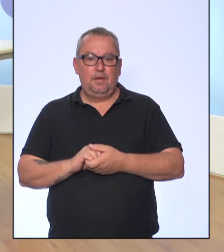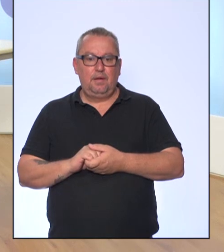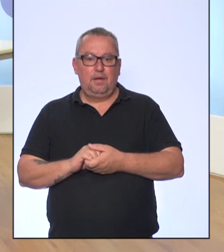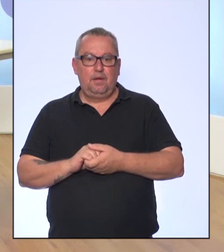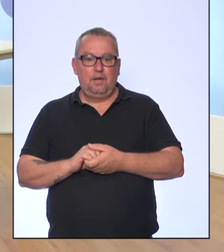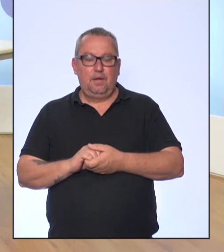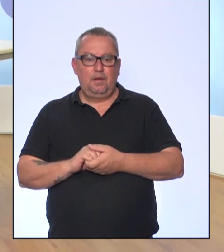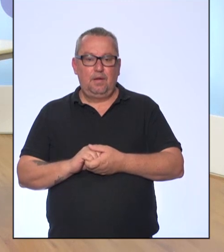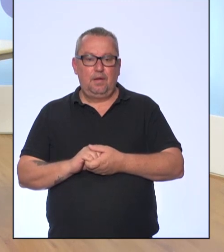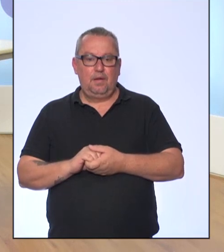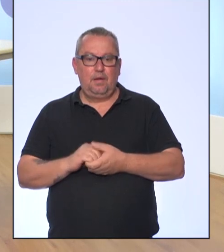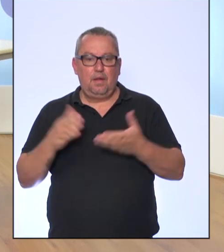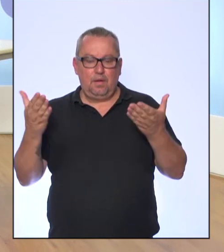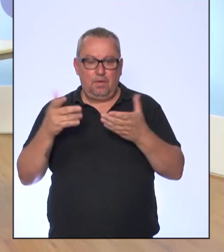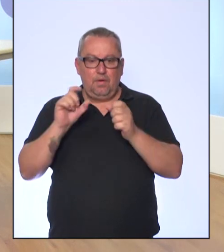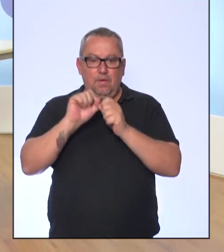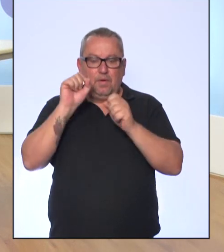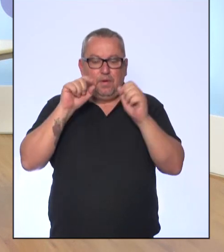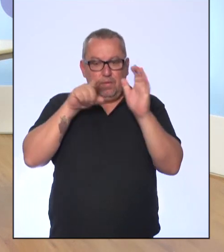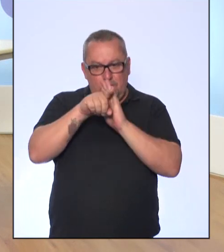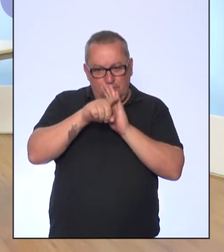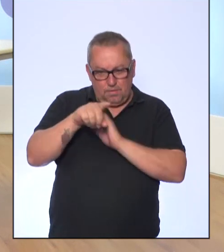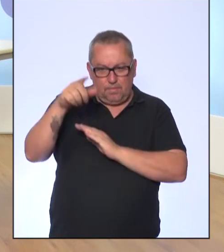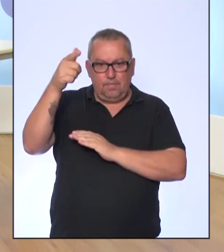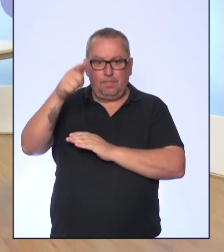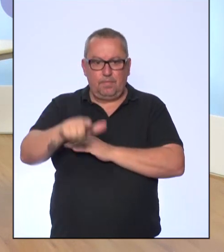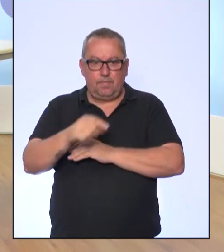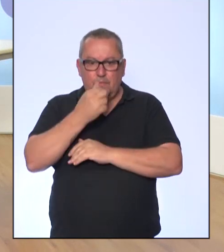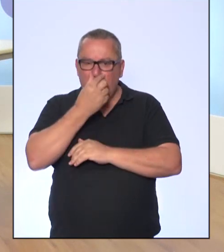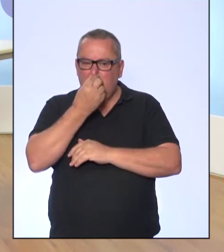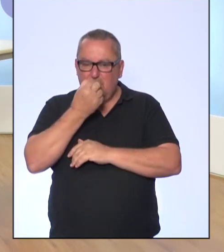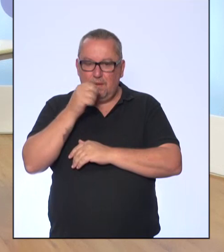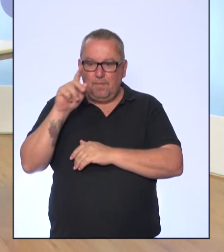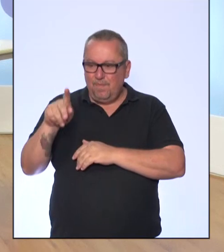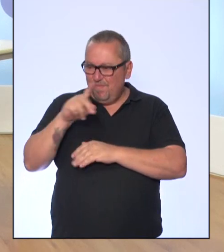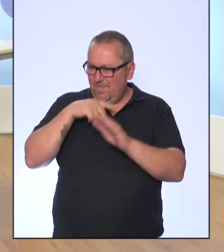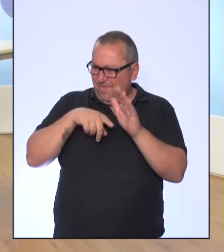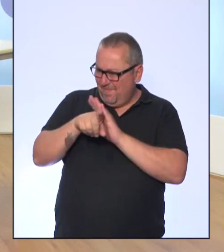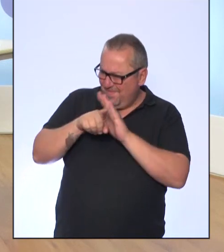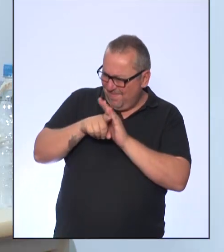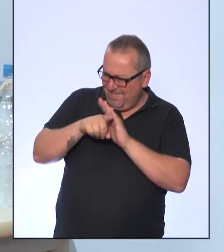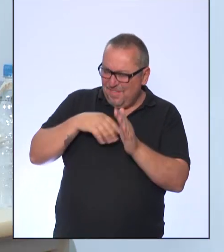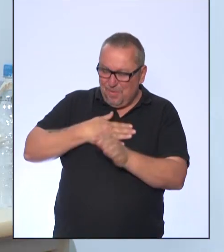É, agora, eu queria fazer uma pergunta novamente. Eu sou a professora das perguntas.